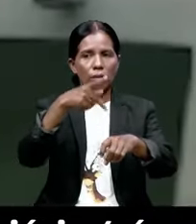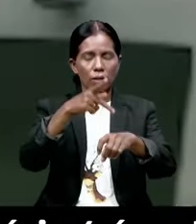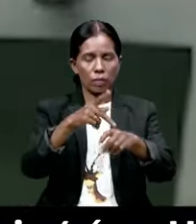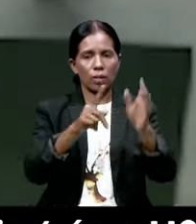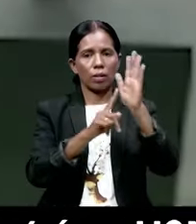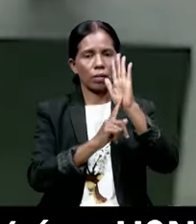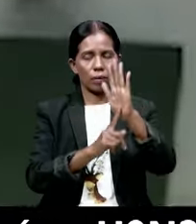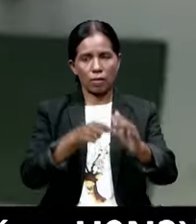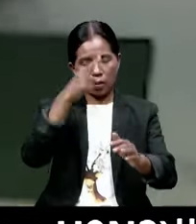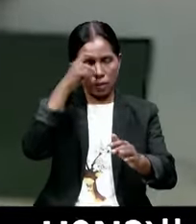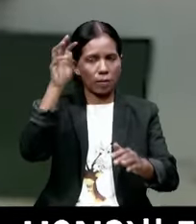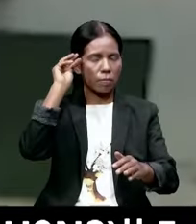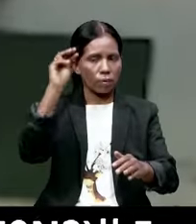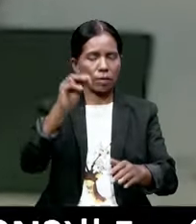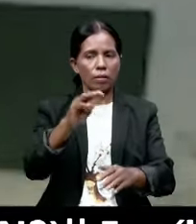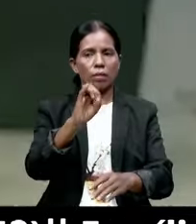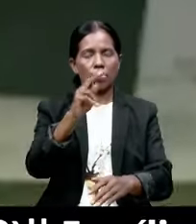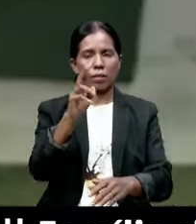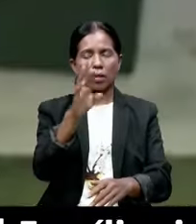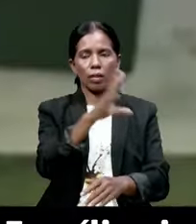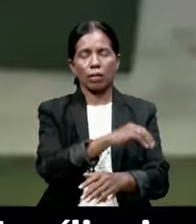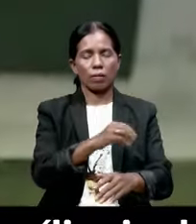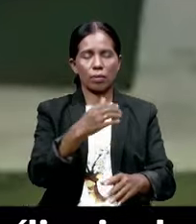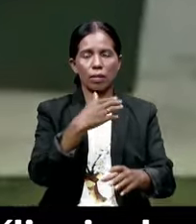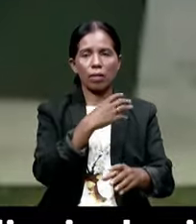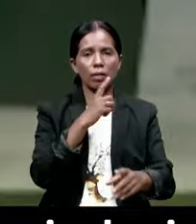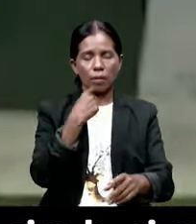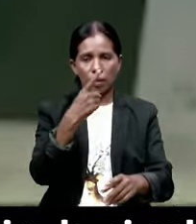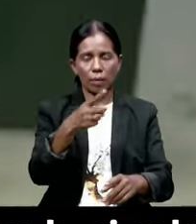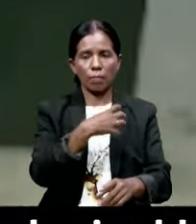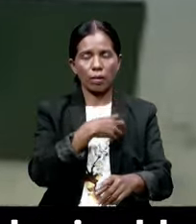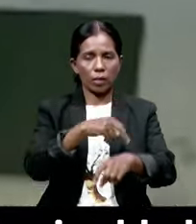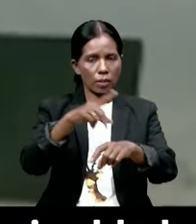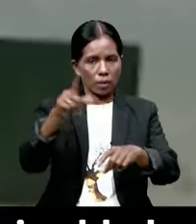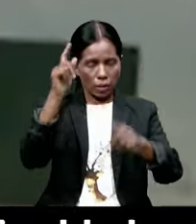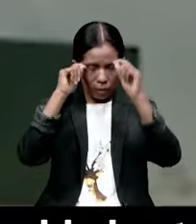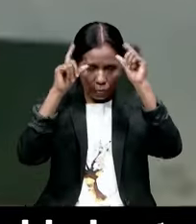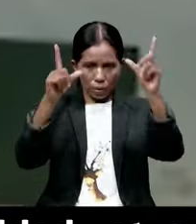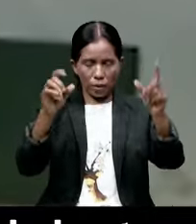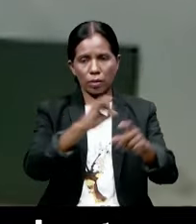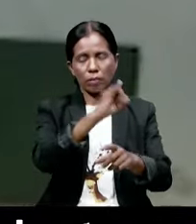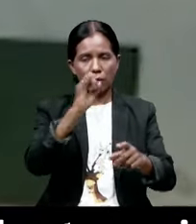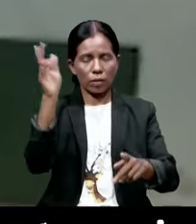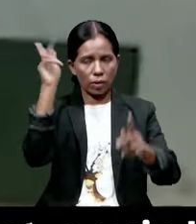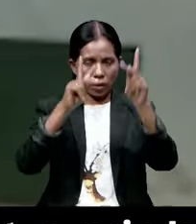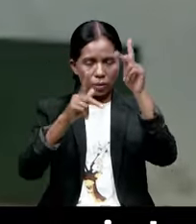República. Também o ministro do Interior, Francisco Guterres, e a RUCA, Polícia Nacional de Timor-Leste, a tu investiga o teu caso